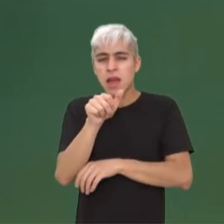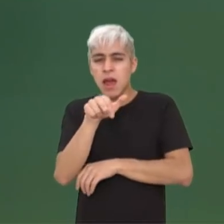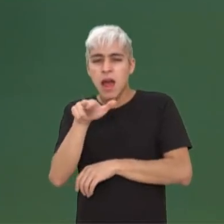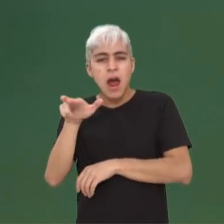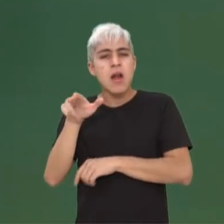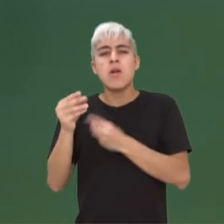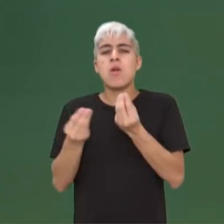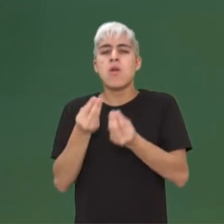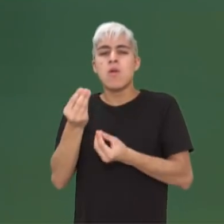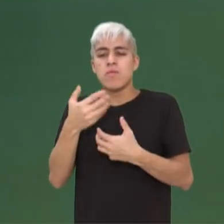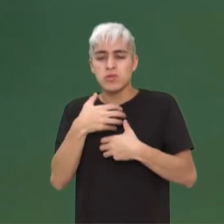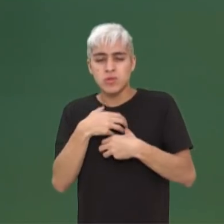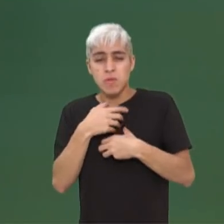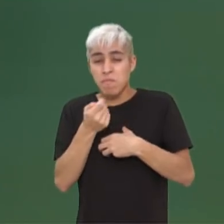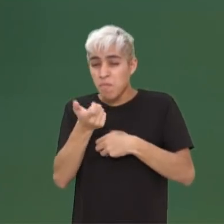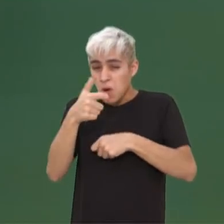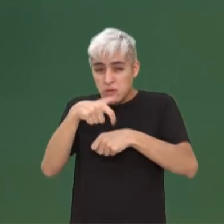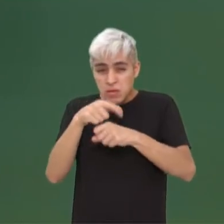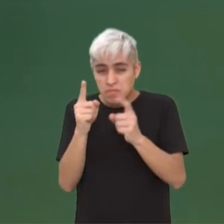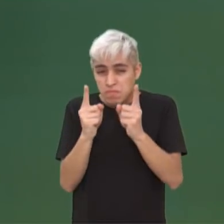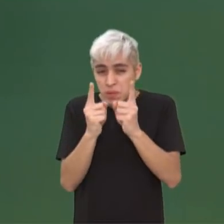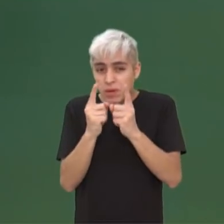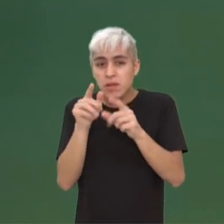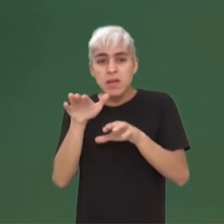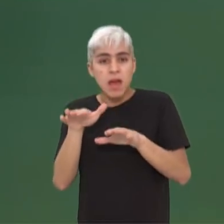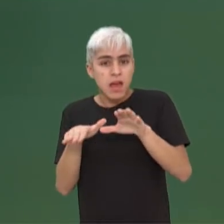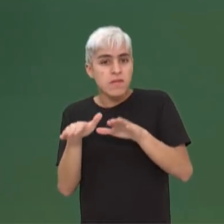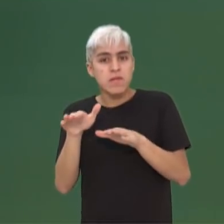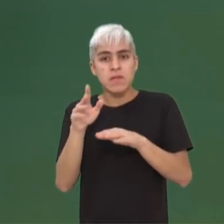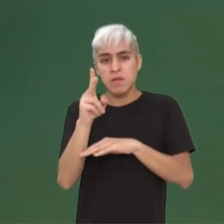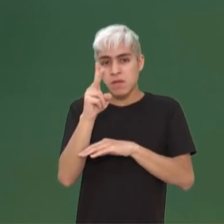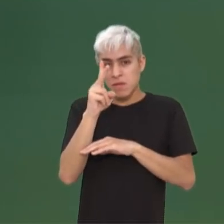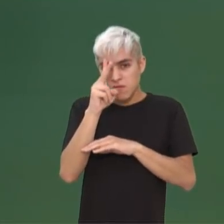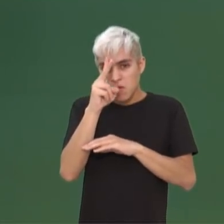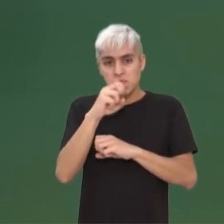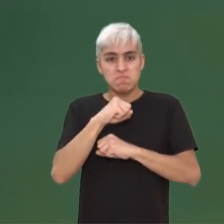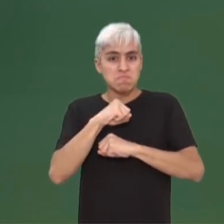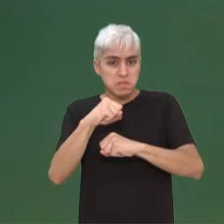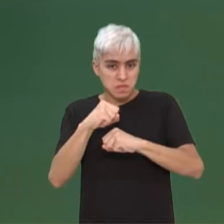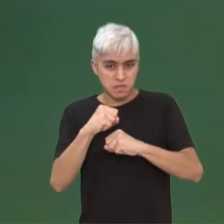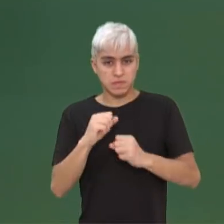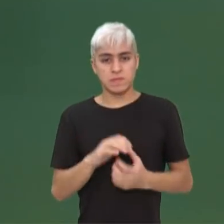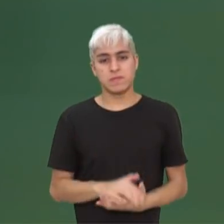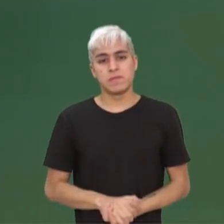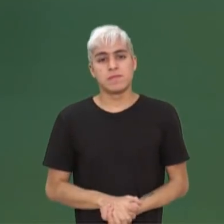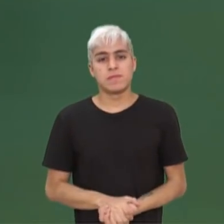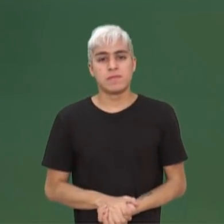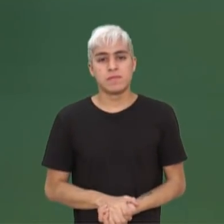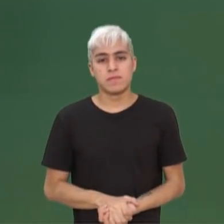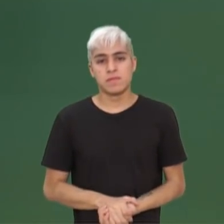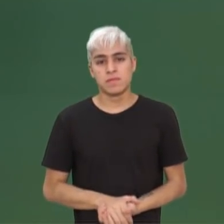ali exercícios de curta duração e às vezes ali de bastante explosão.